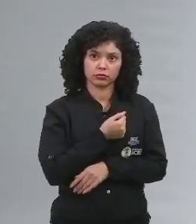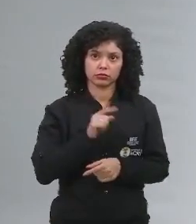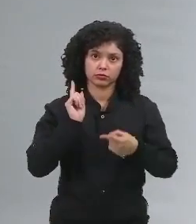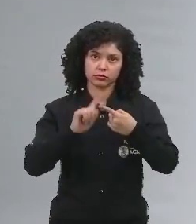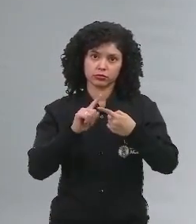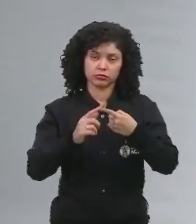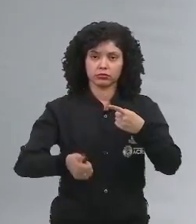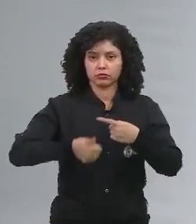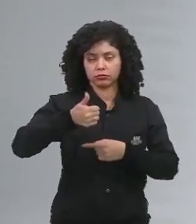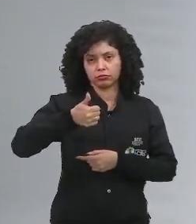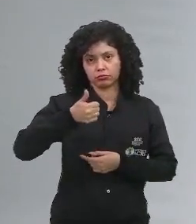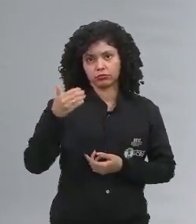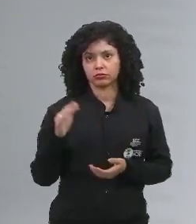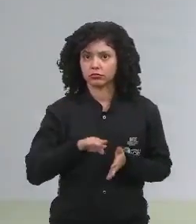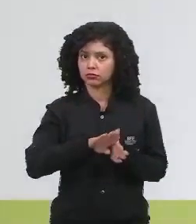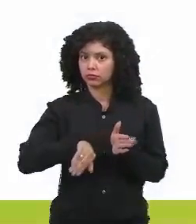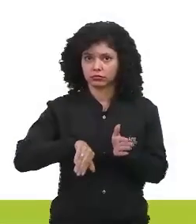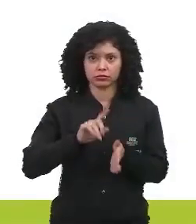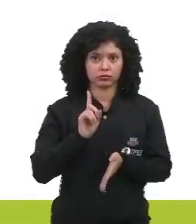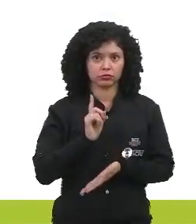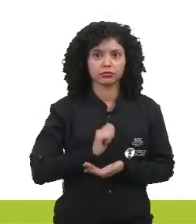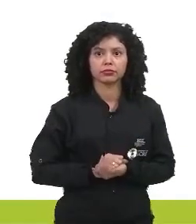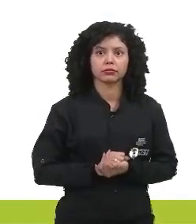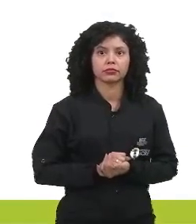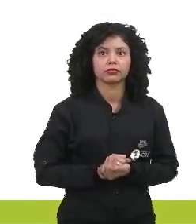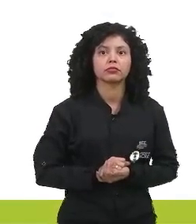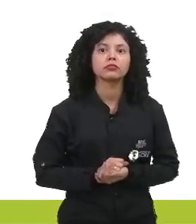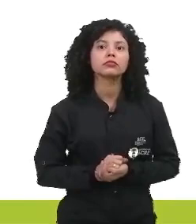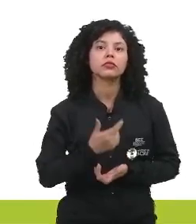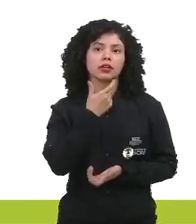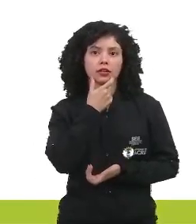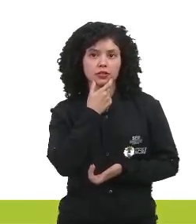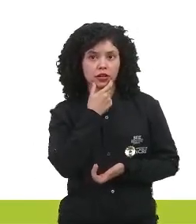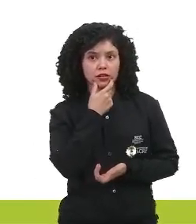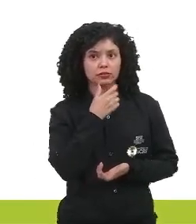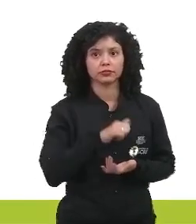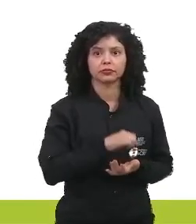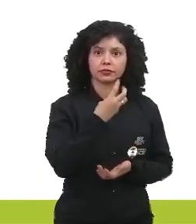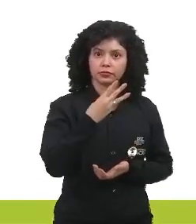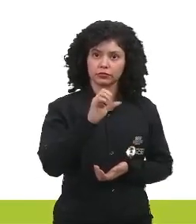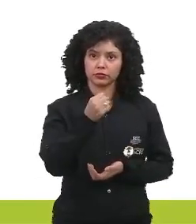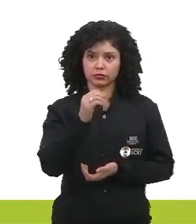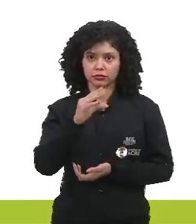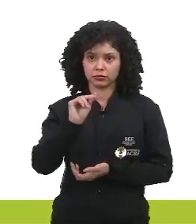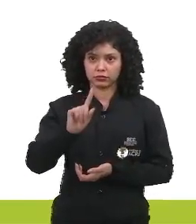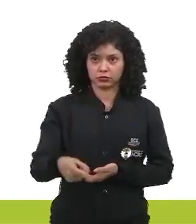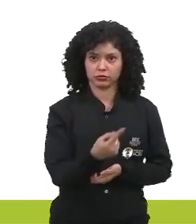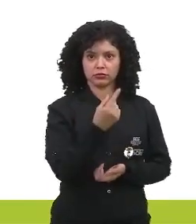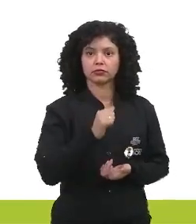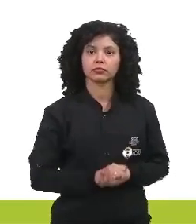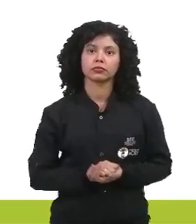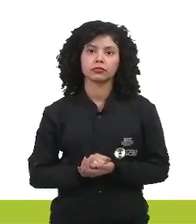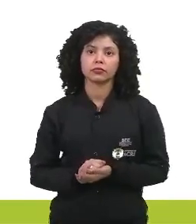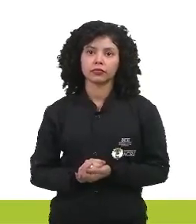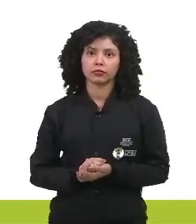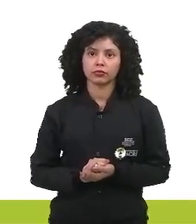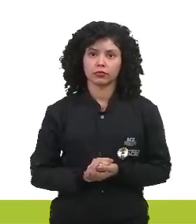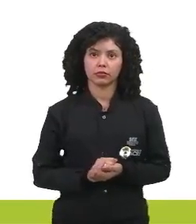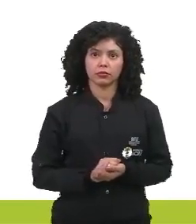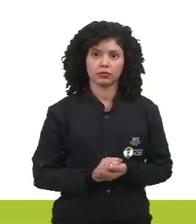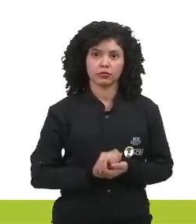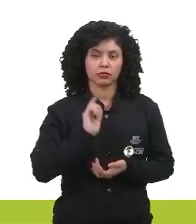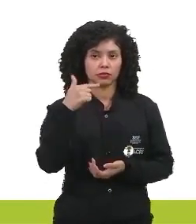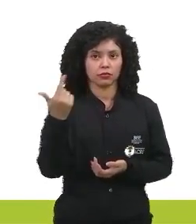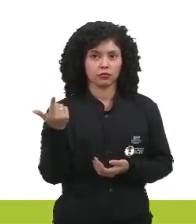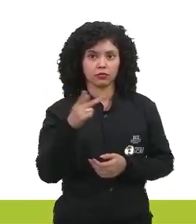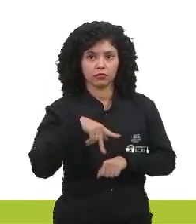lugar não vai sair do topo, né? Aí nós temos o inglês, aí 380 milhões de falantes nativos, aí nós temos os